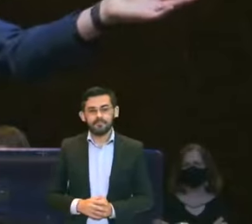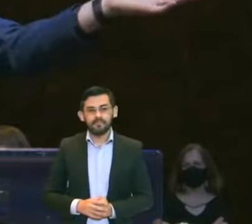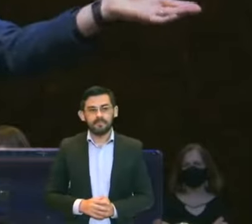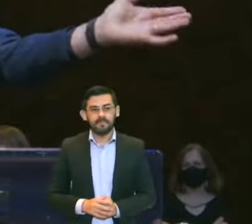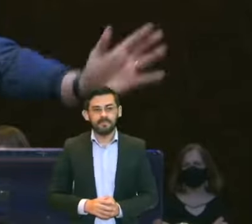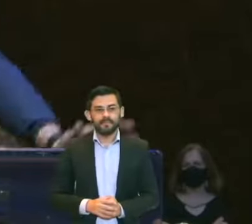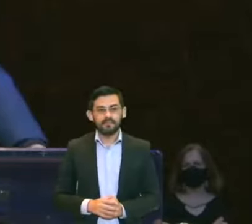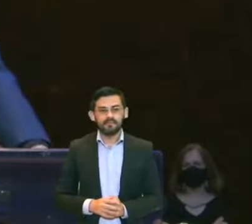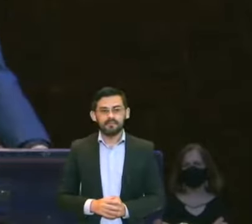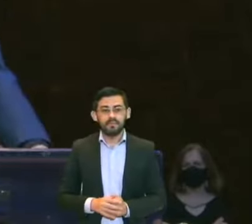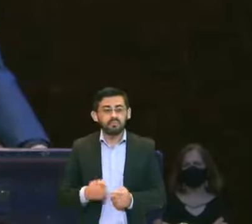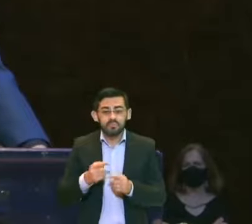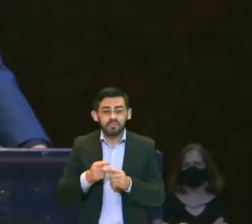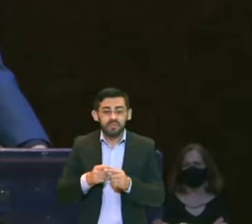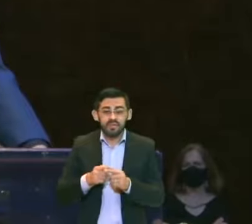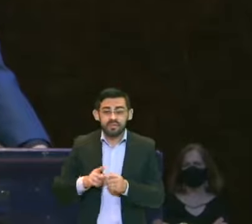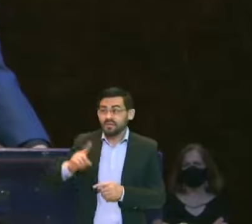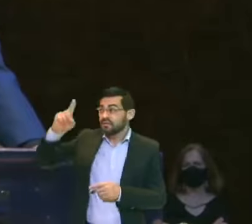Só orar.